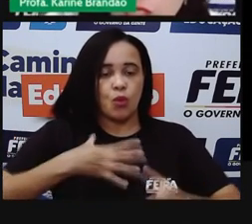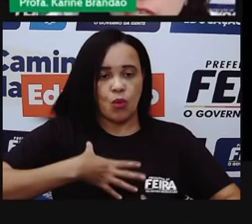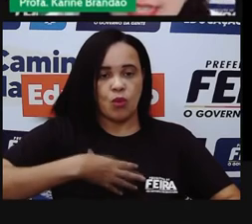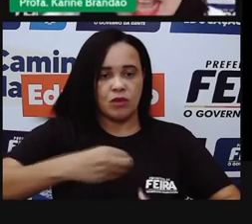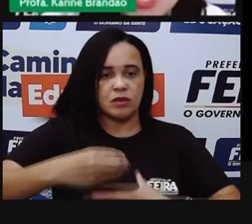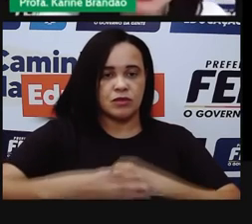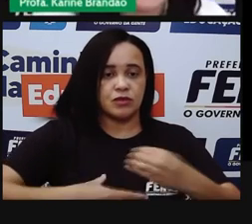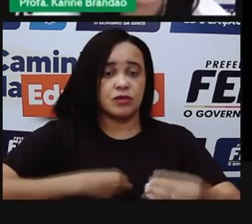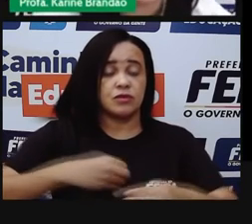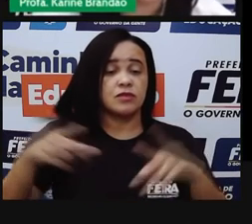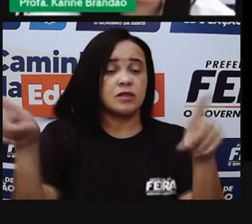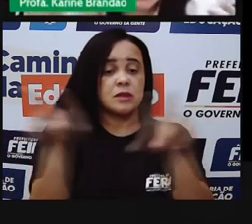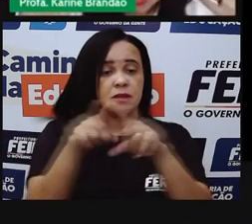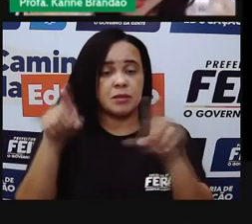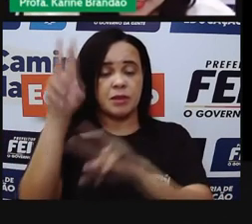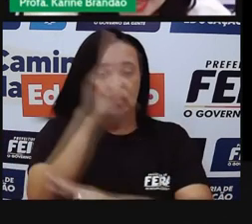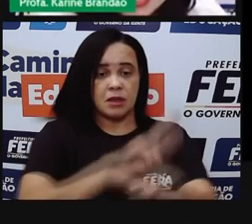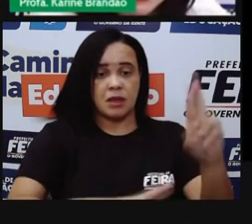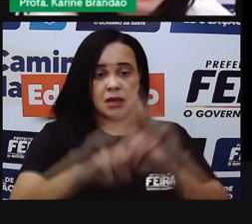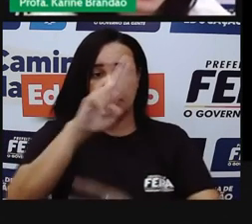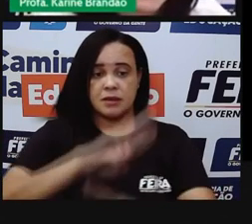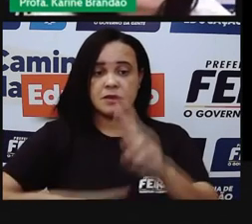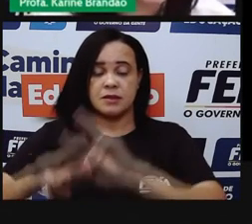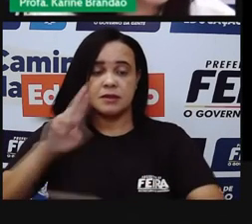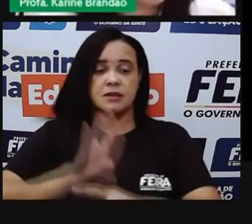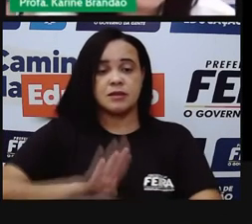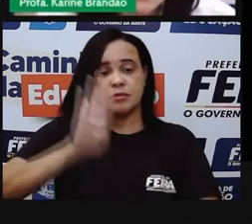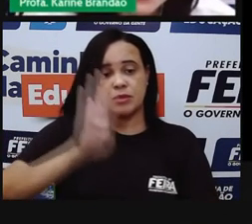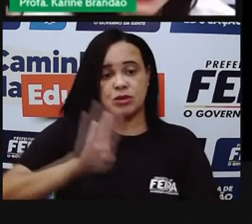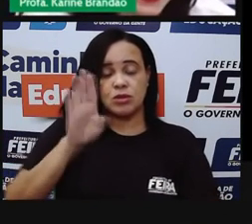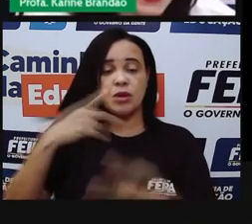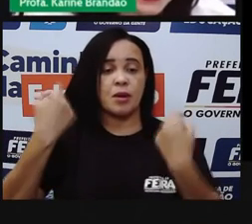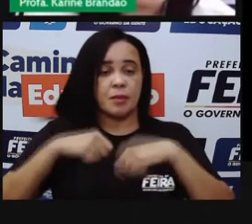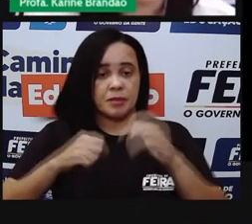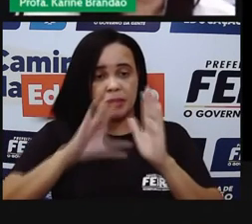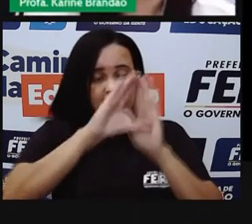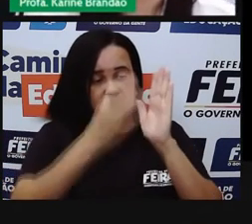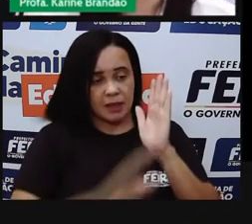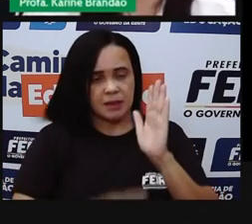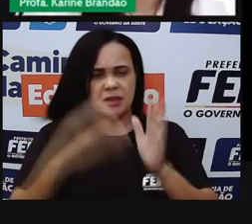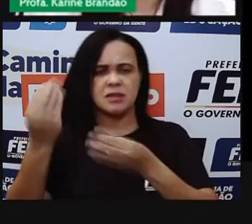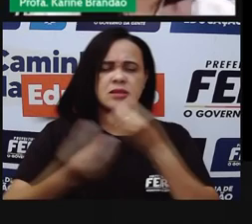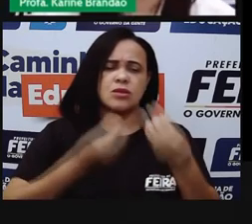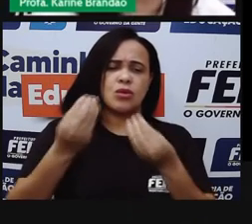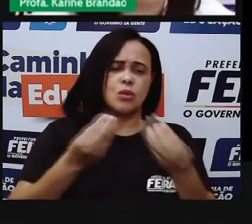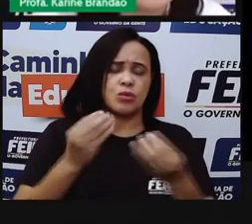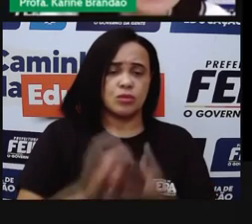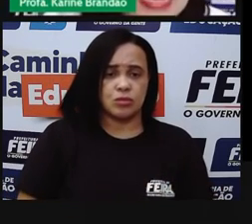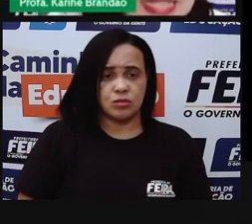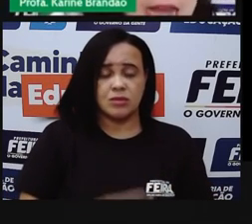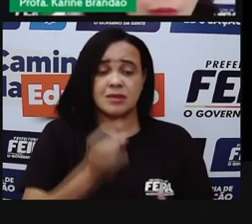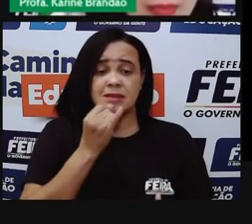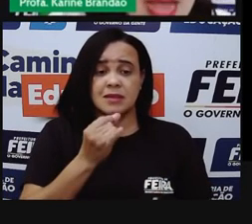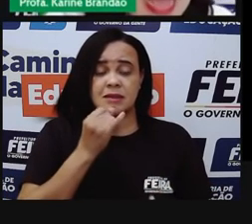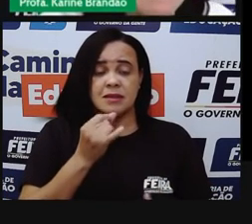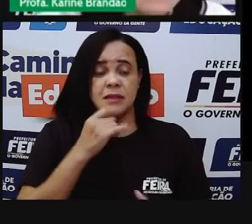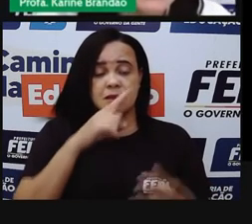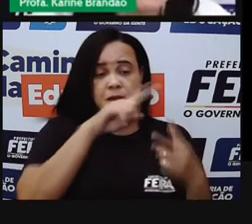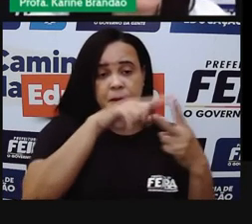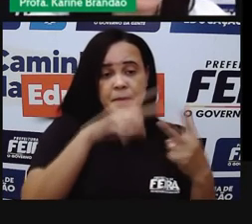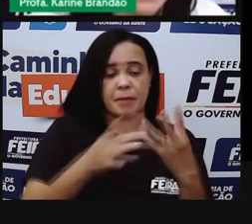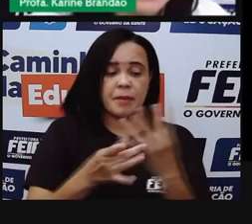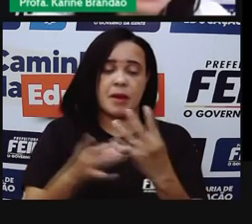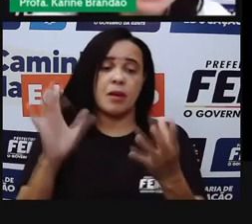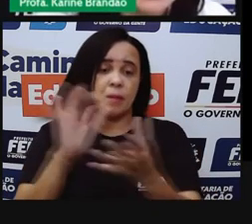heranças biológicas, a gente tem que pensar nas nossas características. Vou dar um exemplo aqui. Por exemplo, esse primeiro casal,